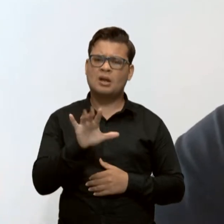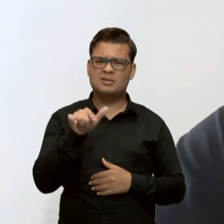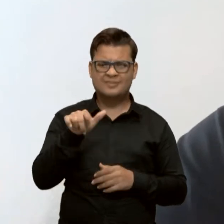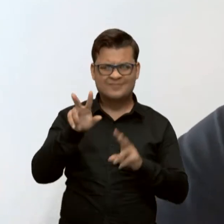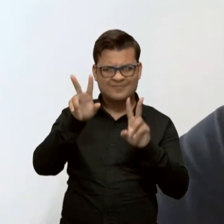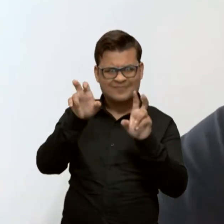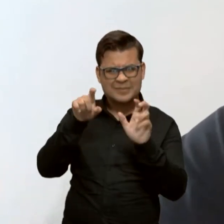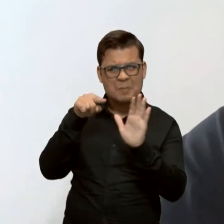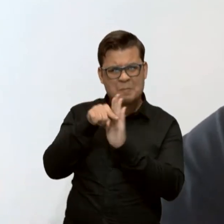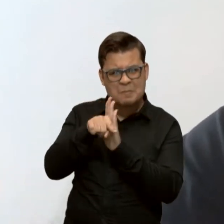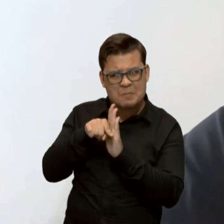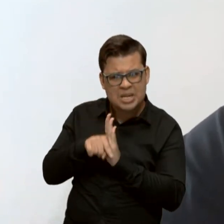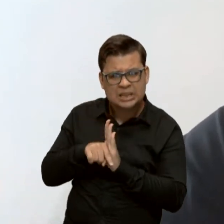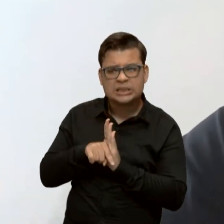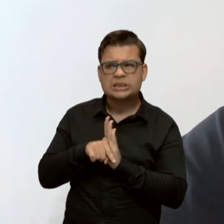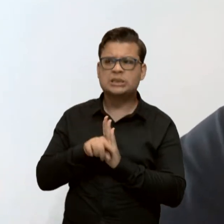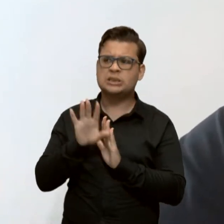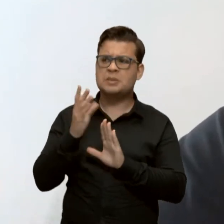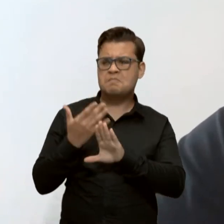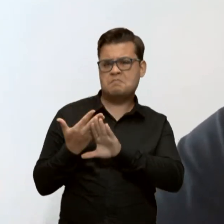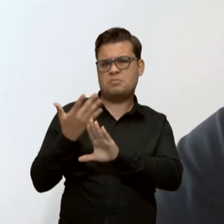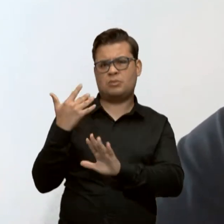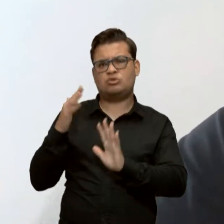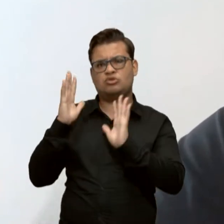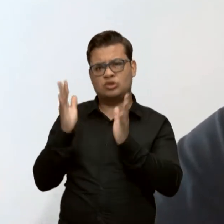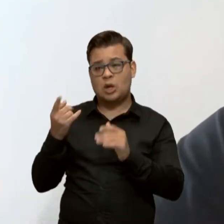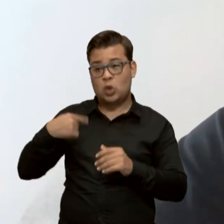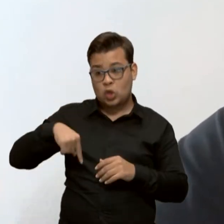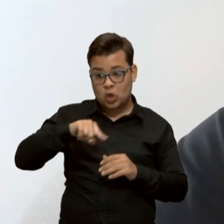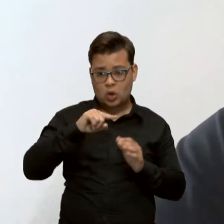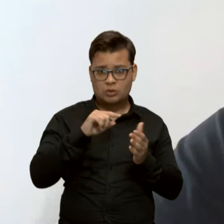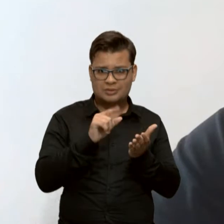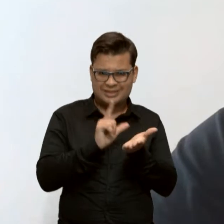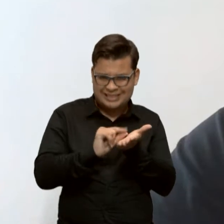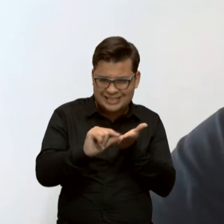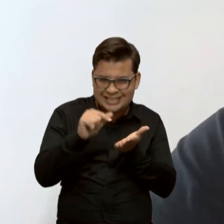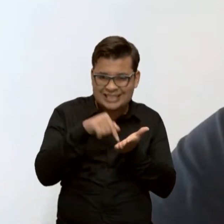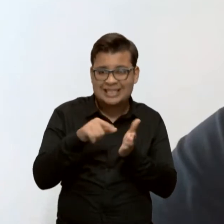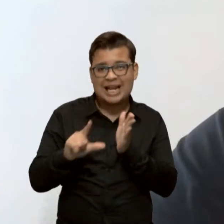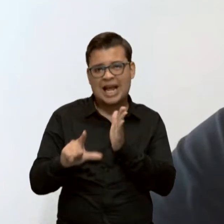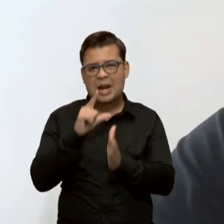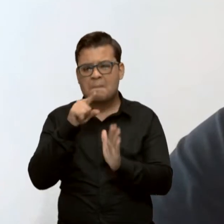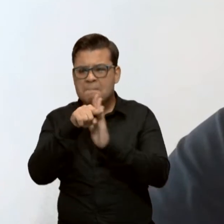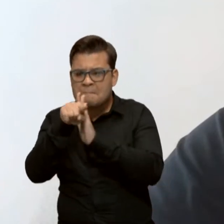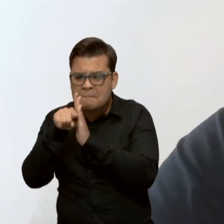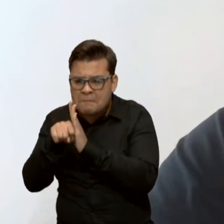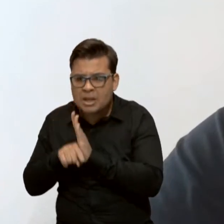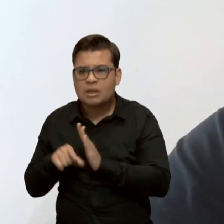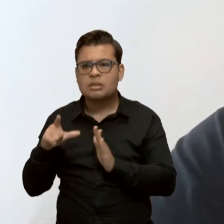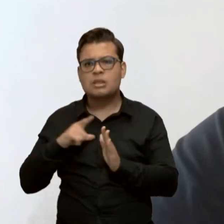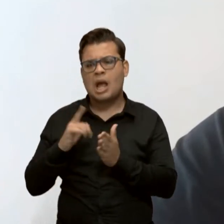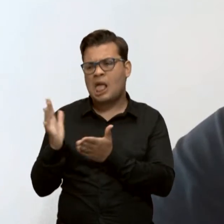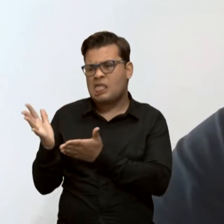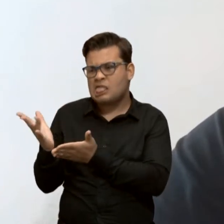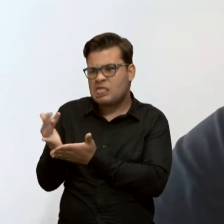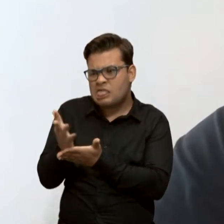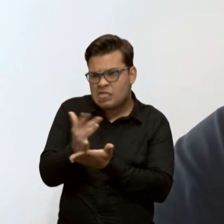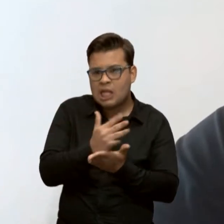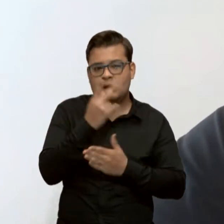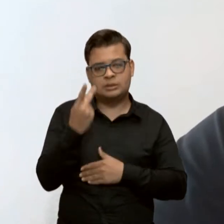nós fizemos uma revisão de literatura na nossa pesquisa que foi publicada, os dados são brasileiros, né, de uma rede de